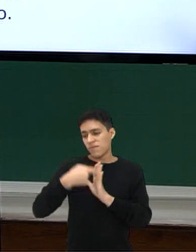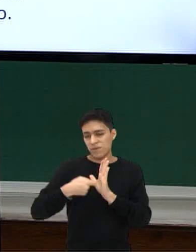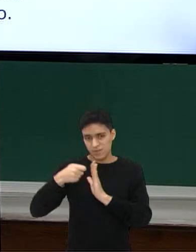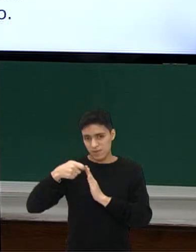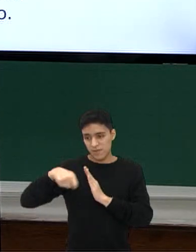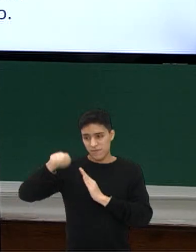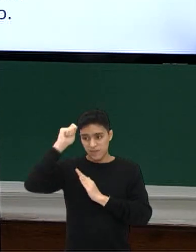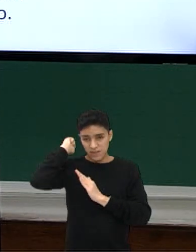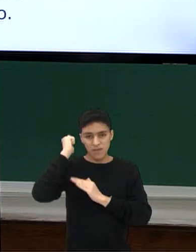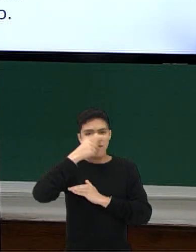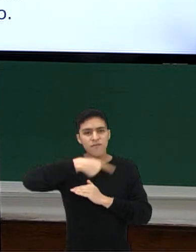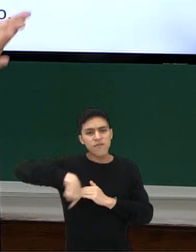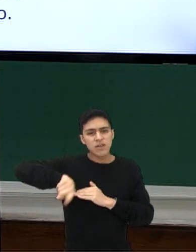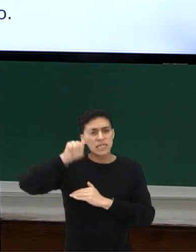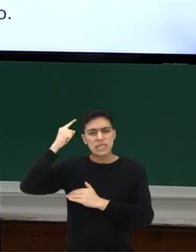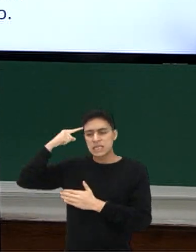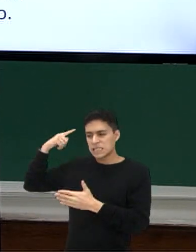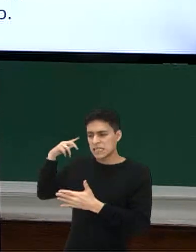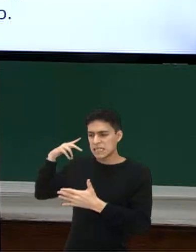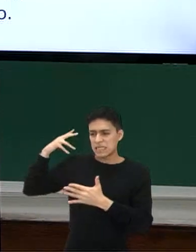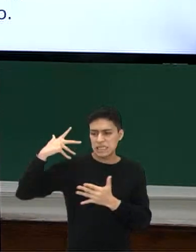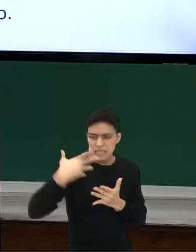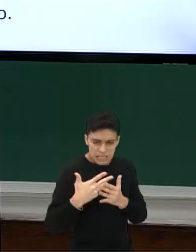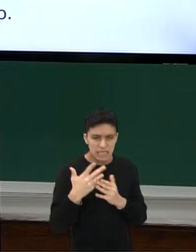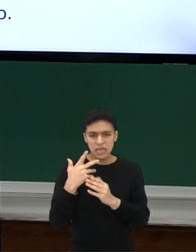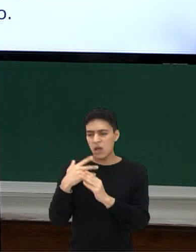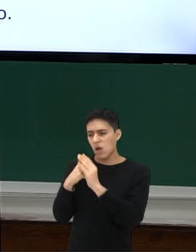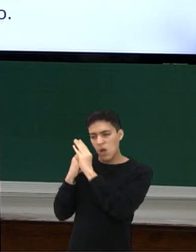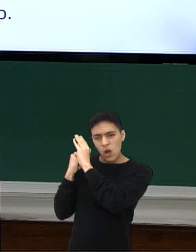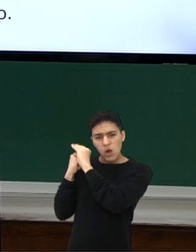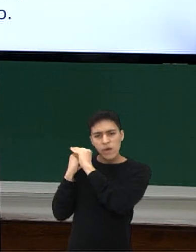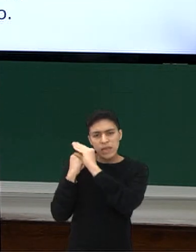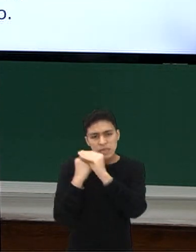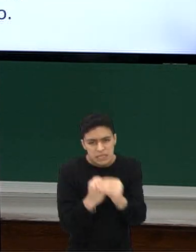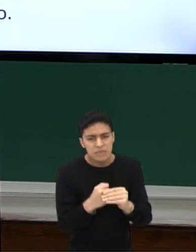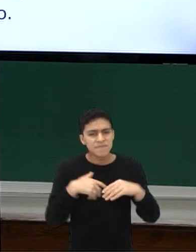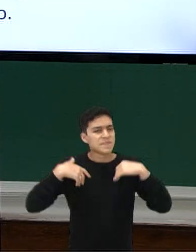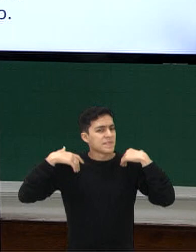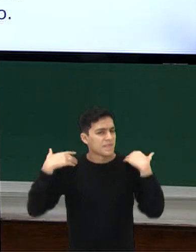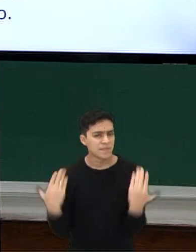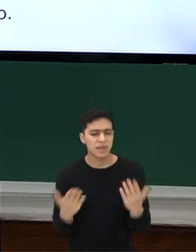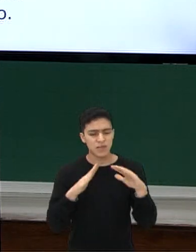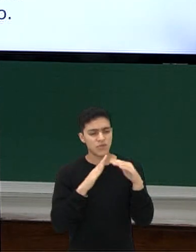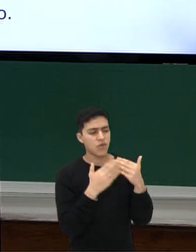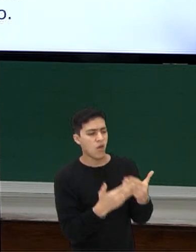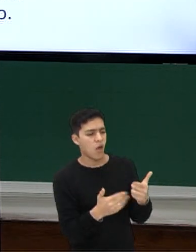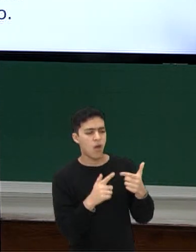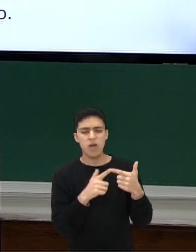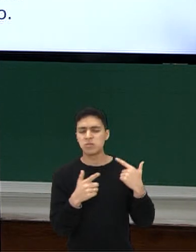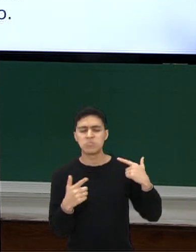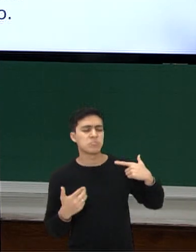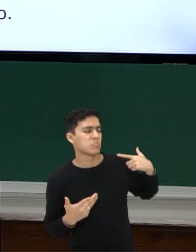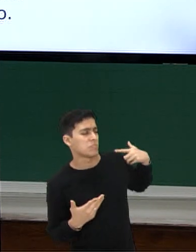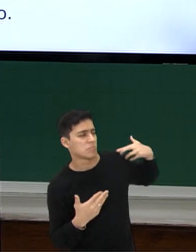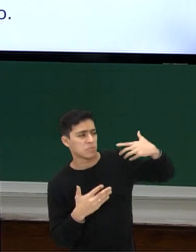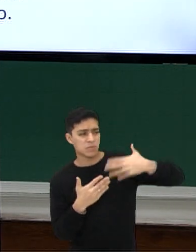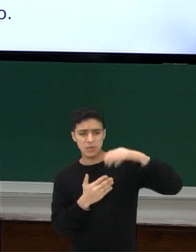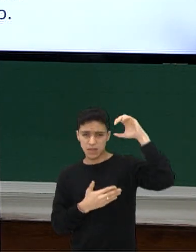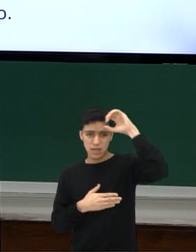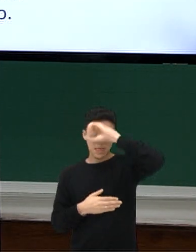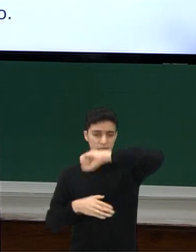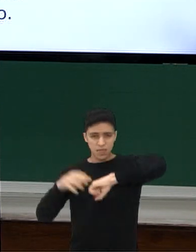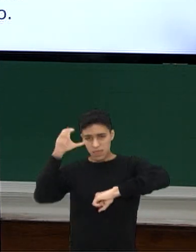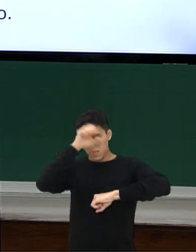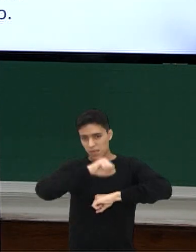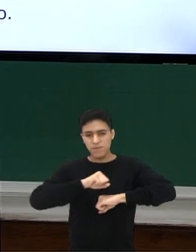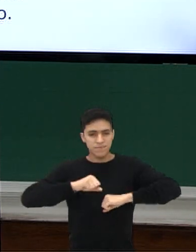Todo o conhecimento que você adquiriu durante toda a tua história, na escola, no colégio, tudo que você aprendeu.